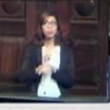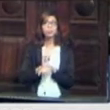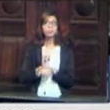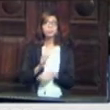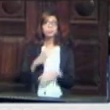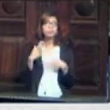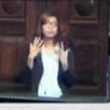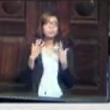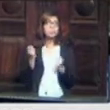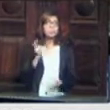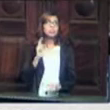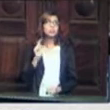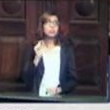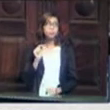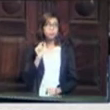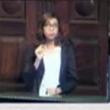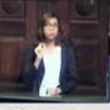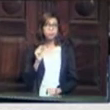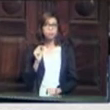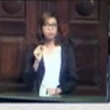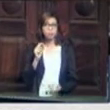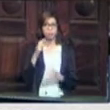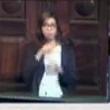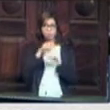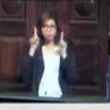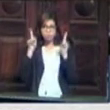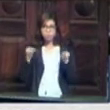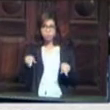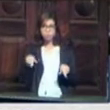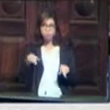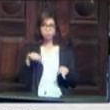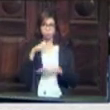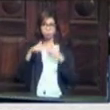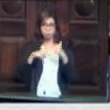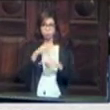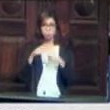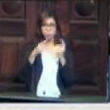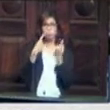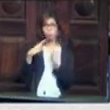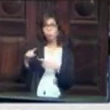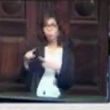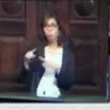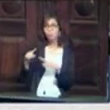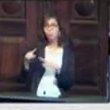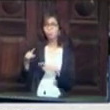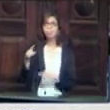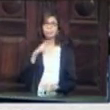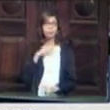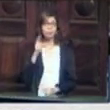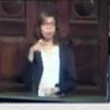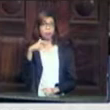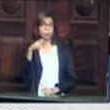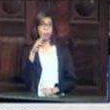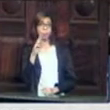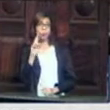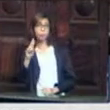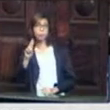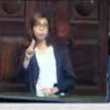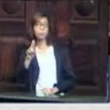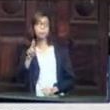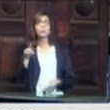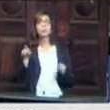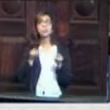em apunhalar apenas os servidores públicos. Trouxe para cá o bilhete único, trouxe para cá o programa,